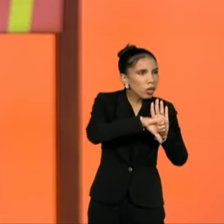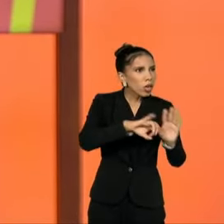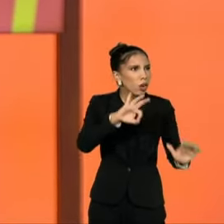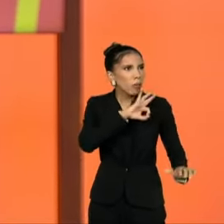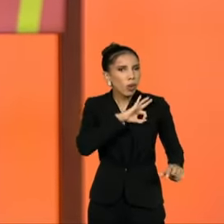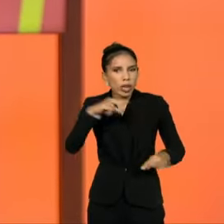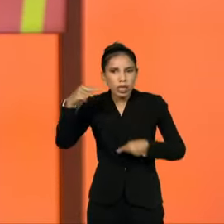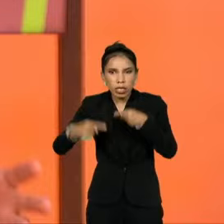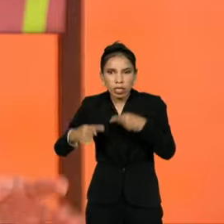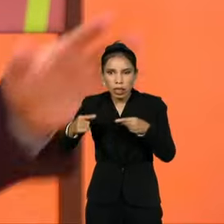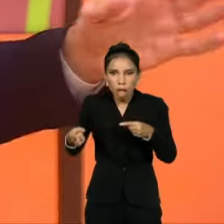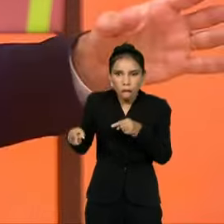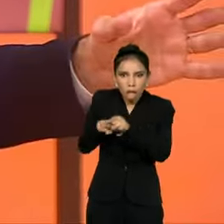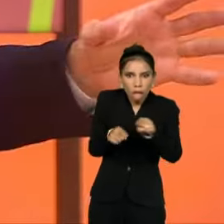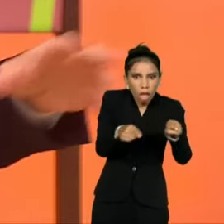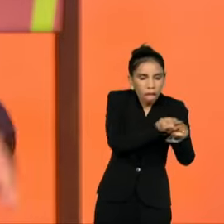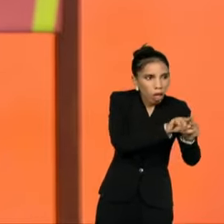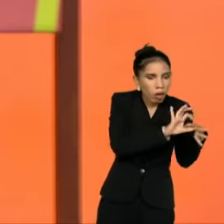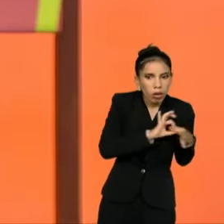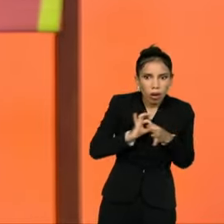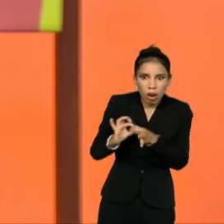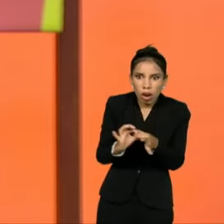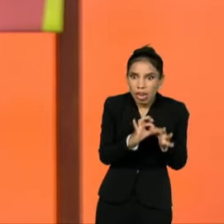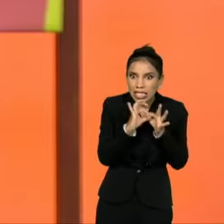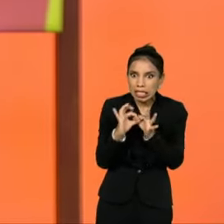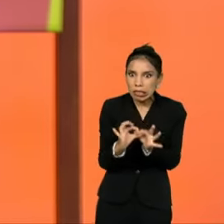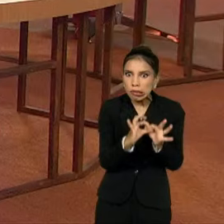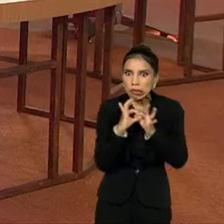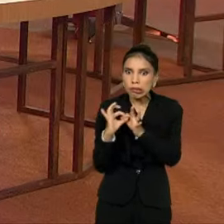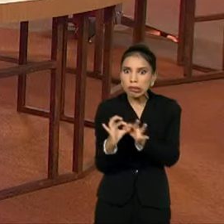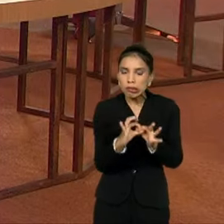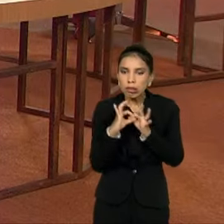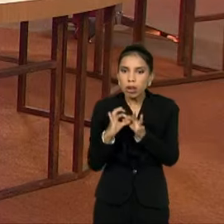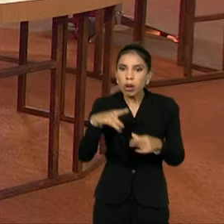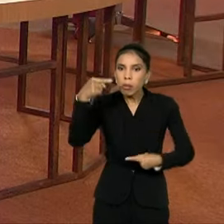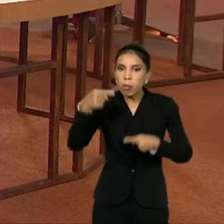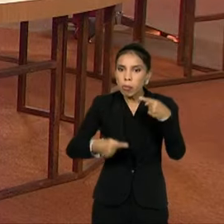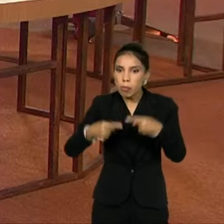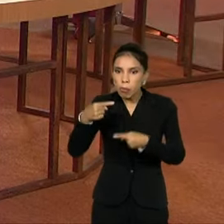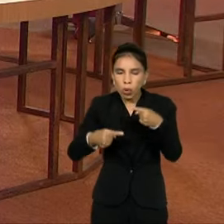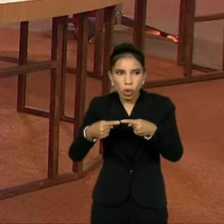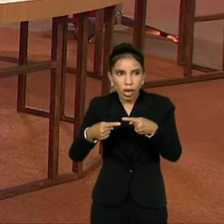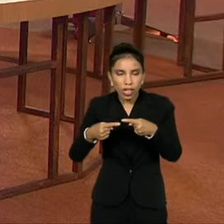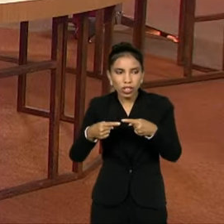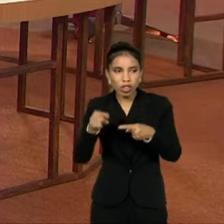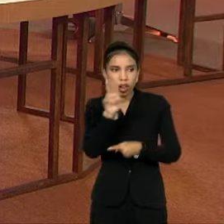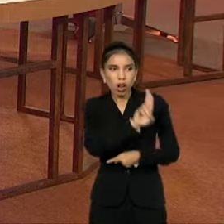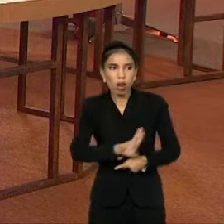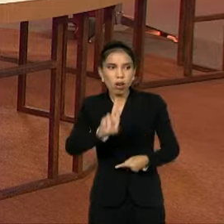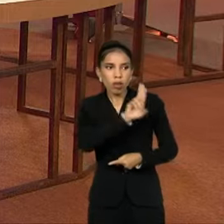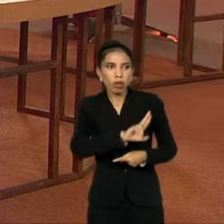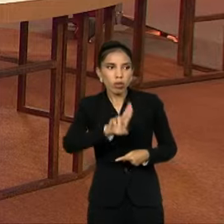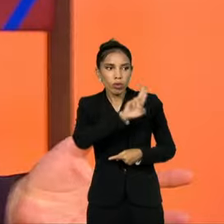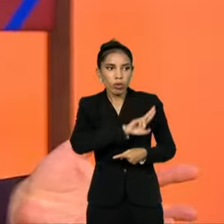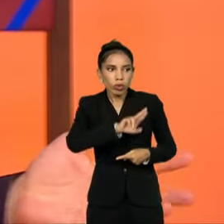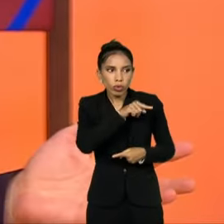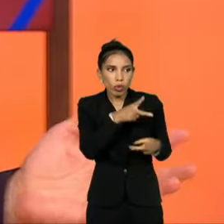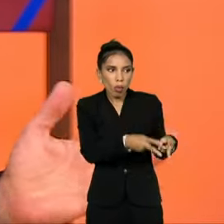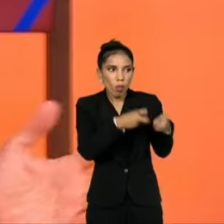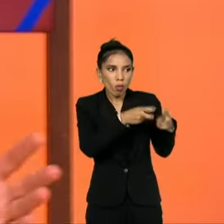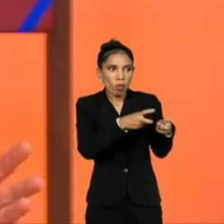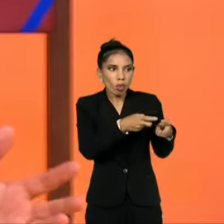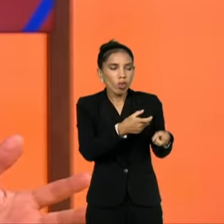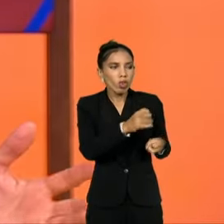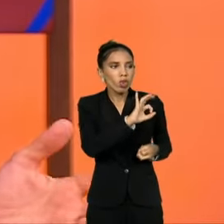Crime, polícia e política não se separam no Rio. Que é isso. É a política usando a polícia, dominando o território. Não tem milícia no